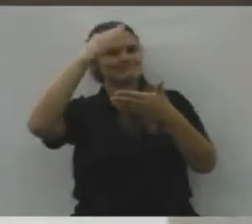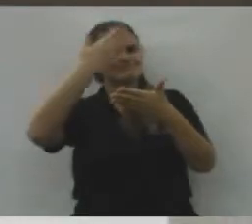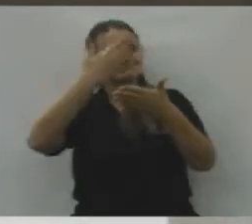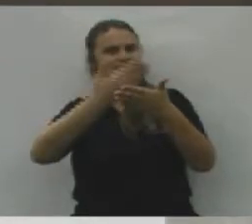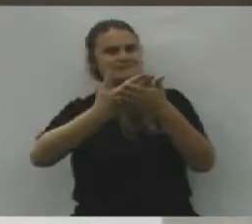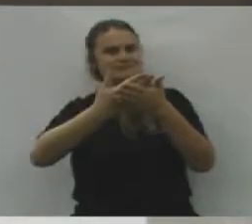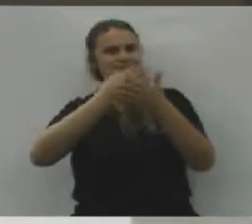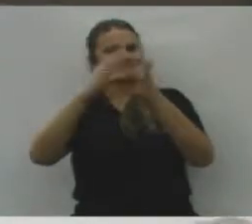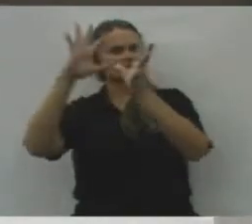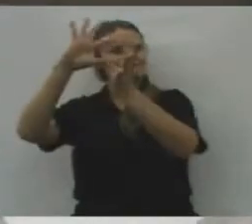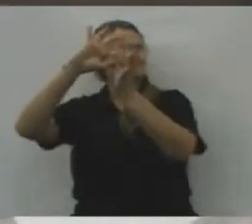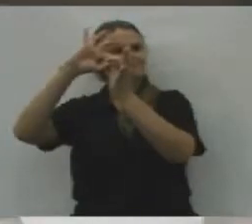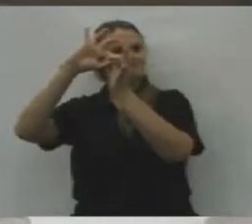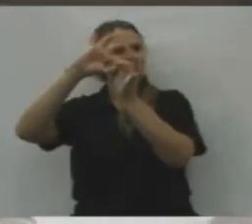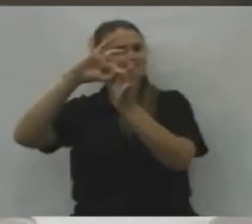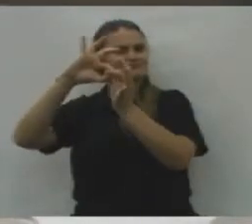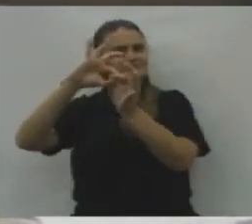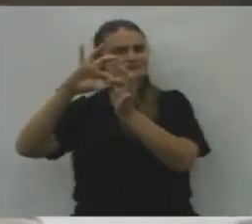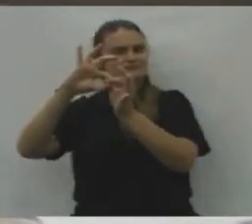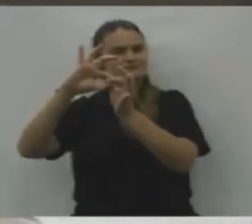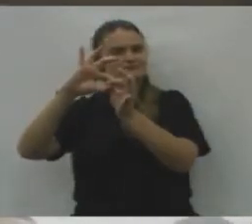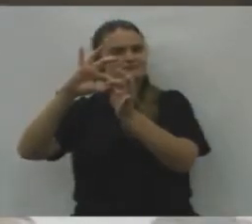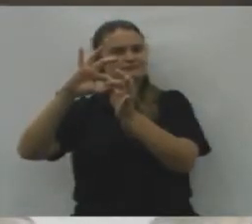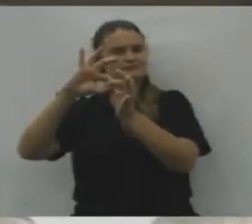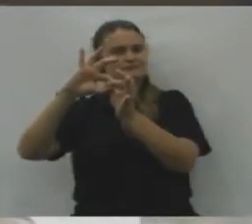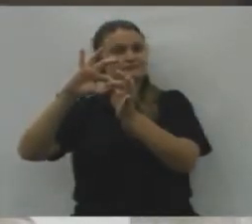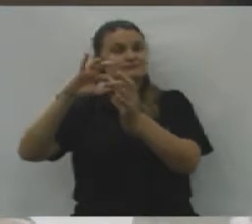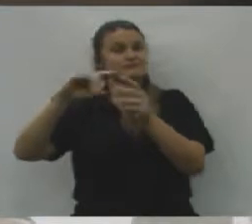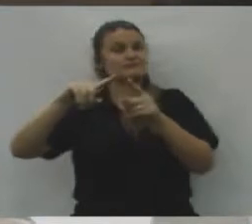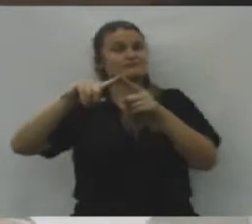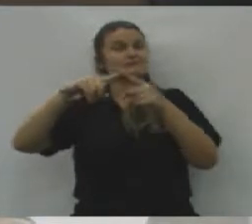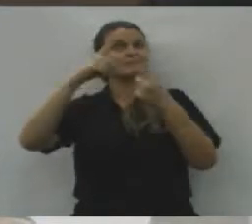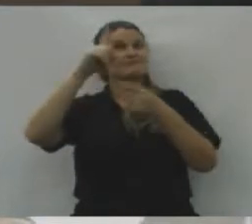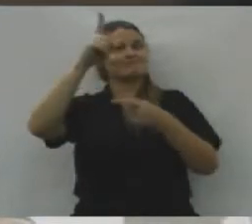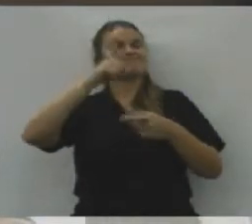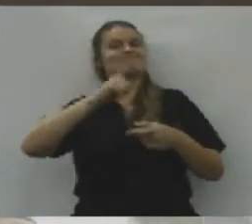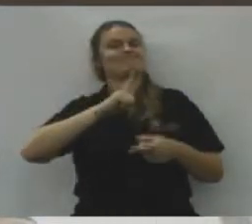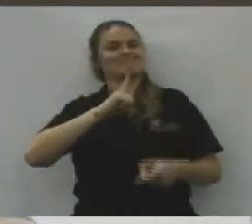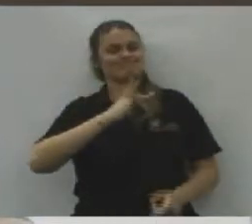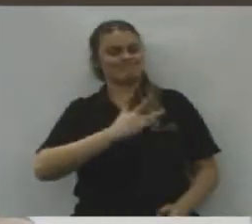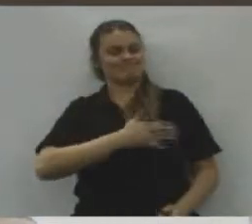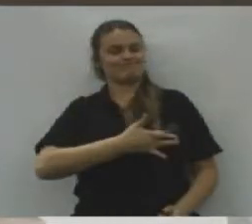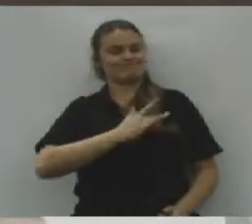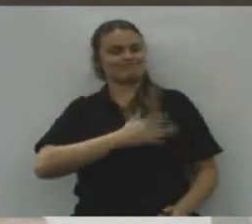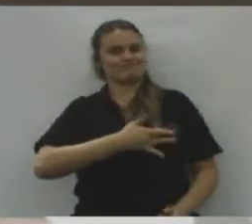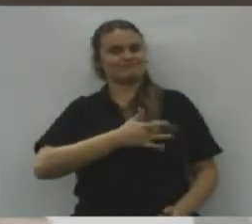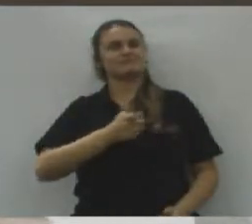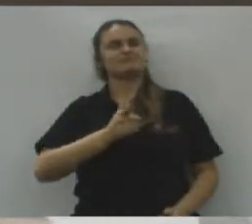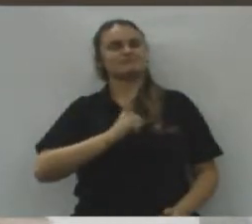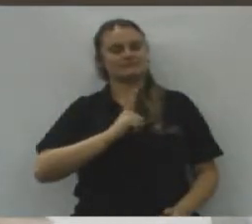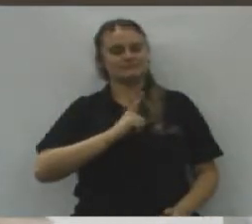na sua aliança. Ele, porém, que é misericordioso,